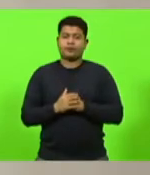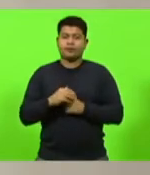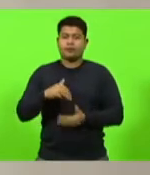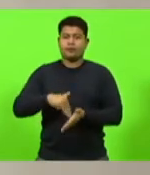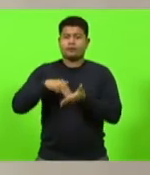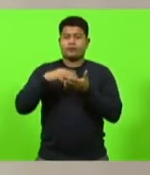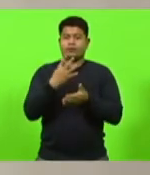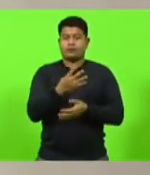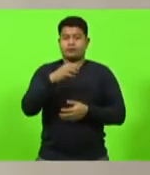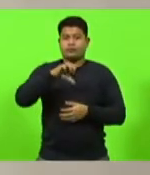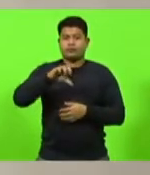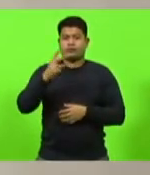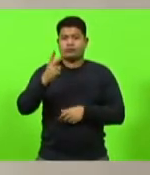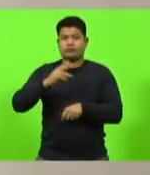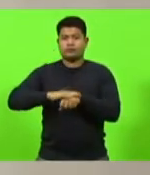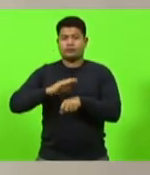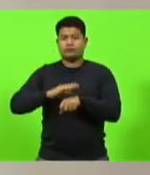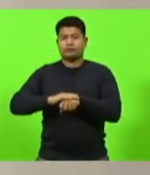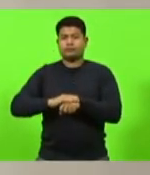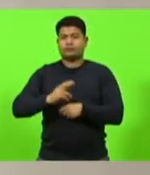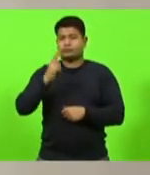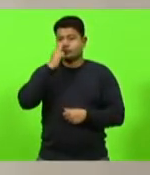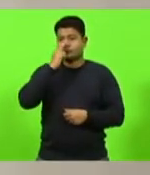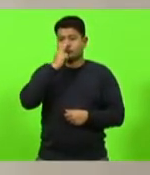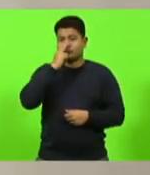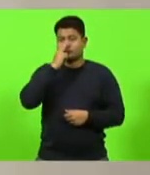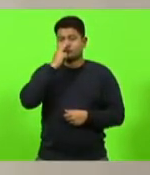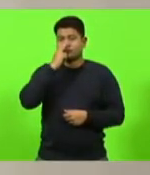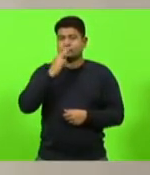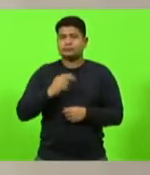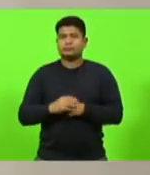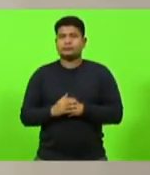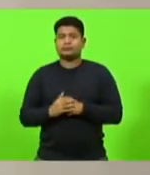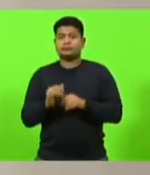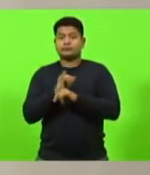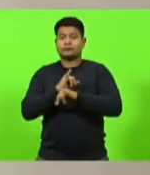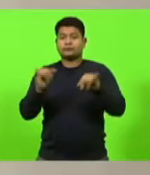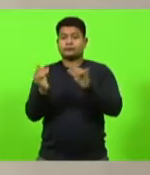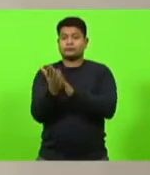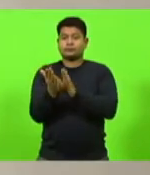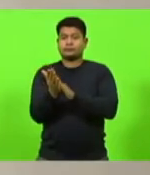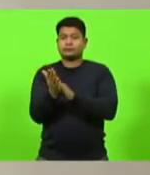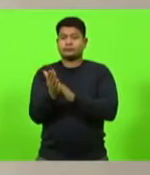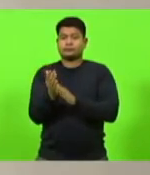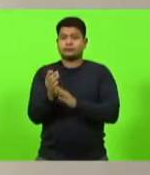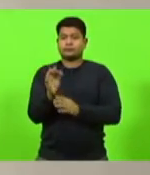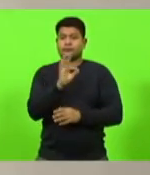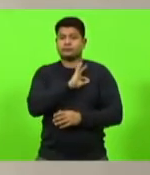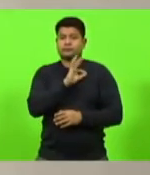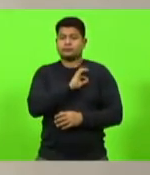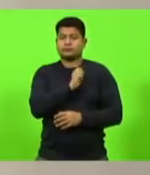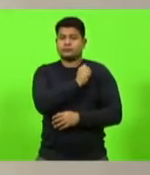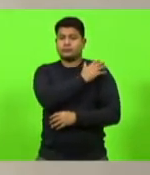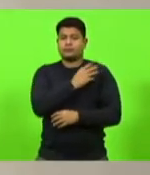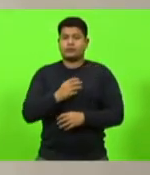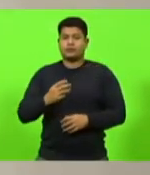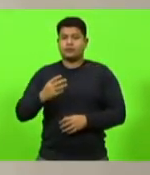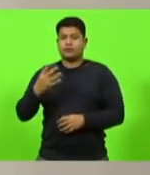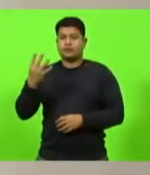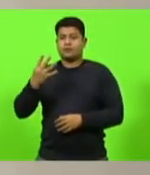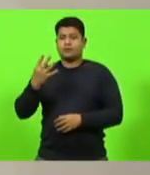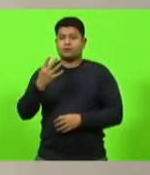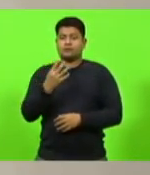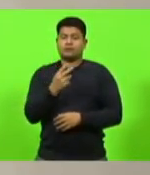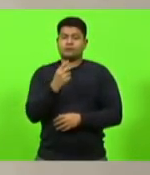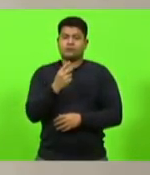moção 492, doutor deputado Nazareno Martins, manifestando aplausos aos policiais militares do 24º Batalhão da Polícia